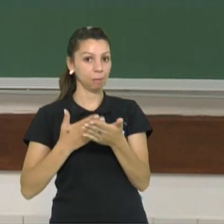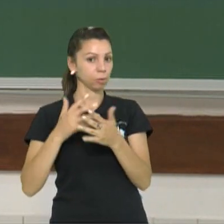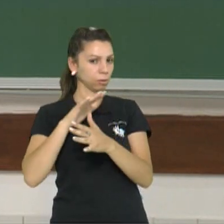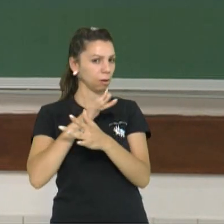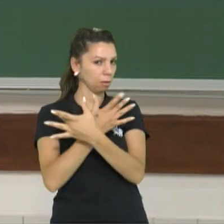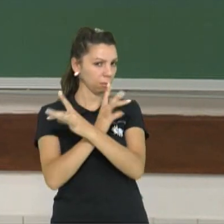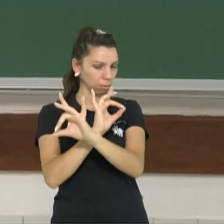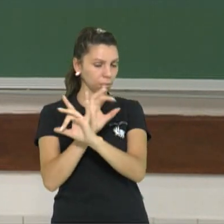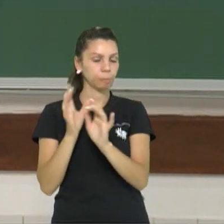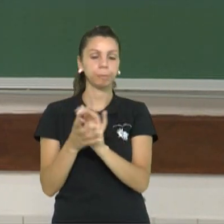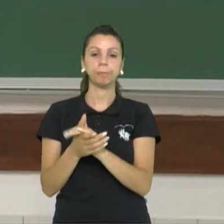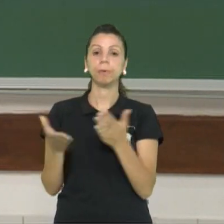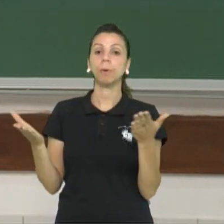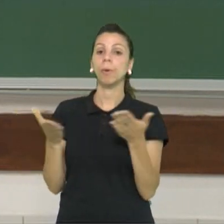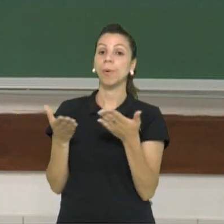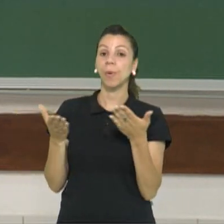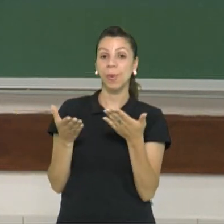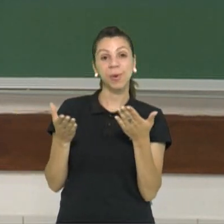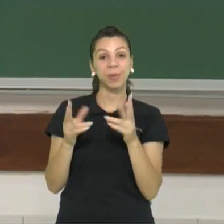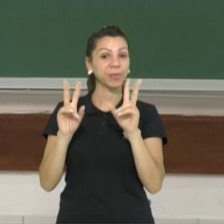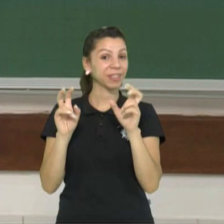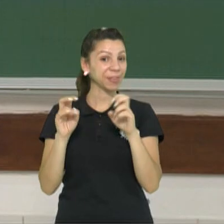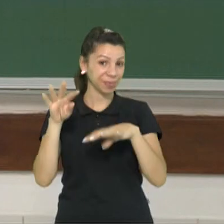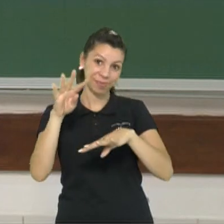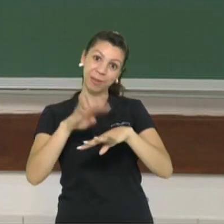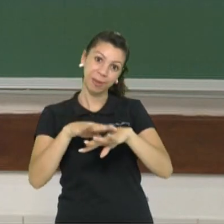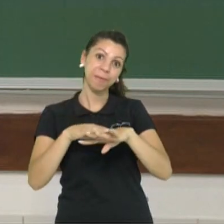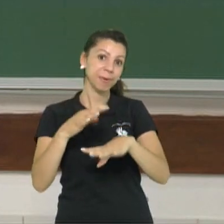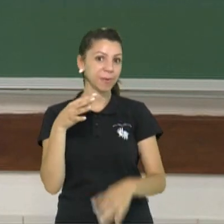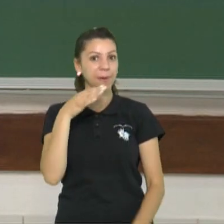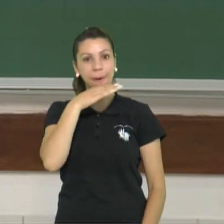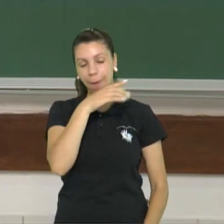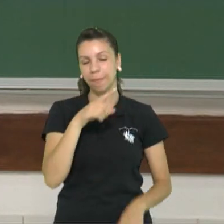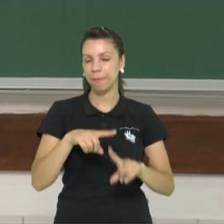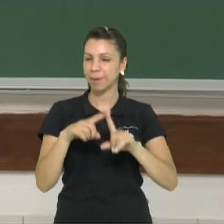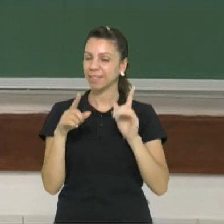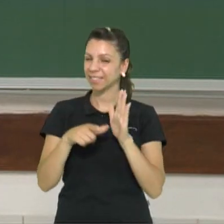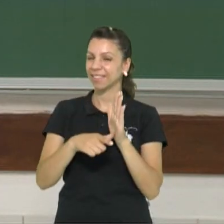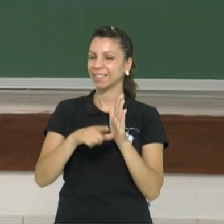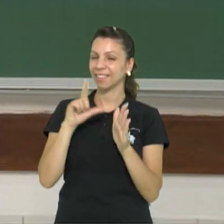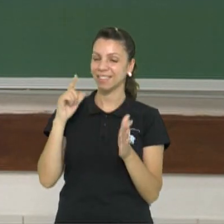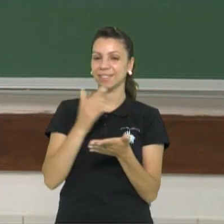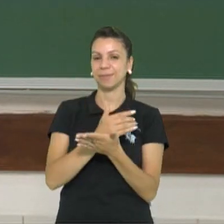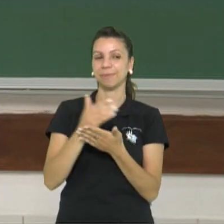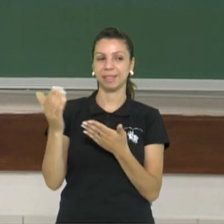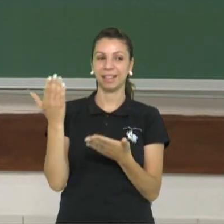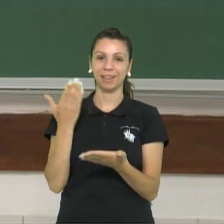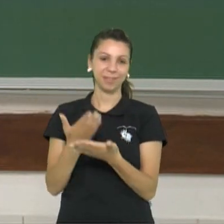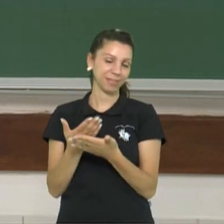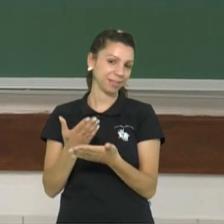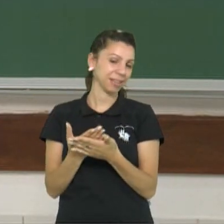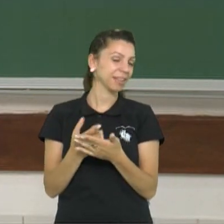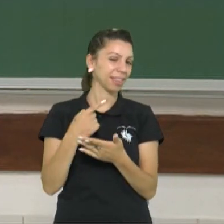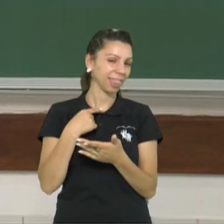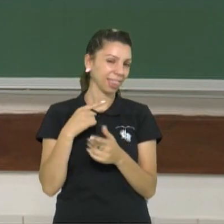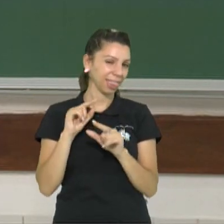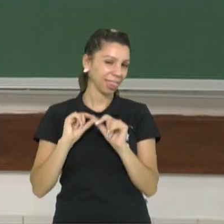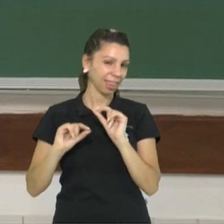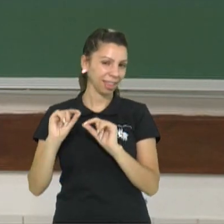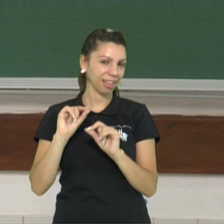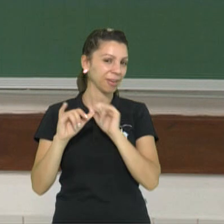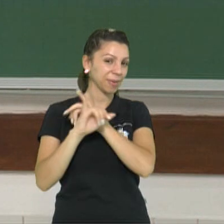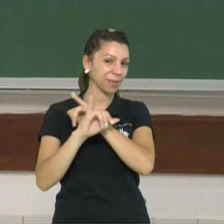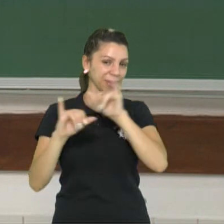Hoje falaremos de matemática, né? Obviamente. E antes de iniciarmos as nossas aulas, eu tenho um recadinho para